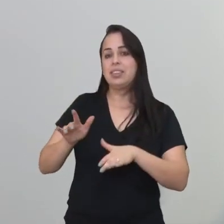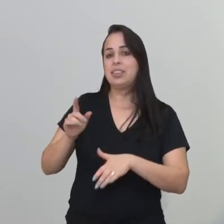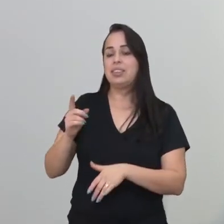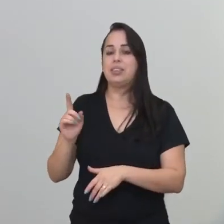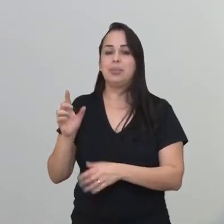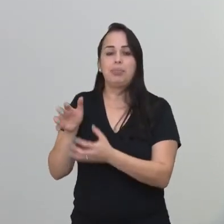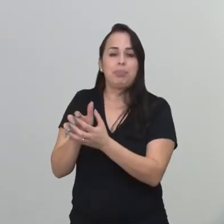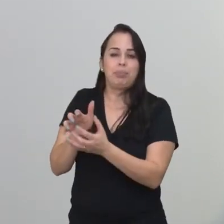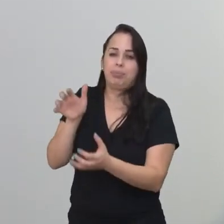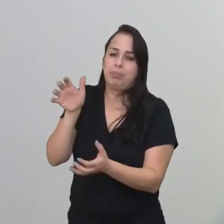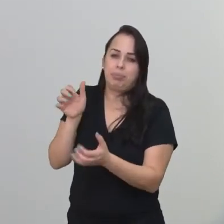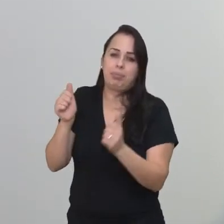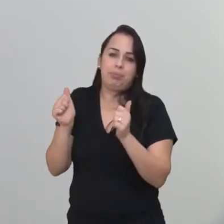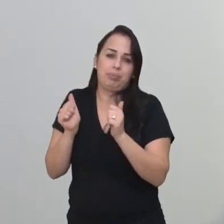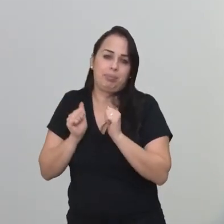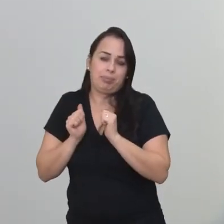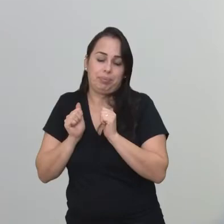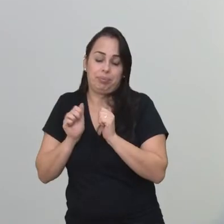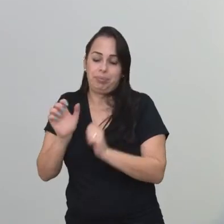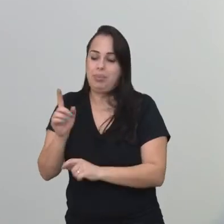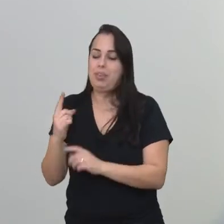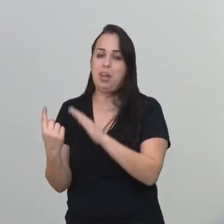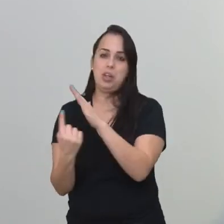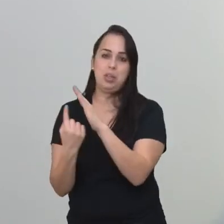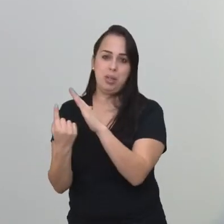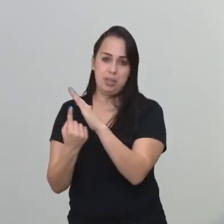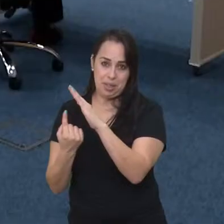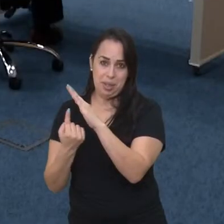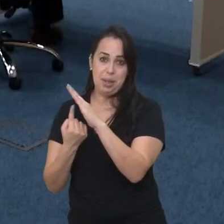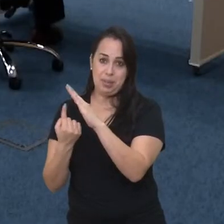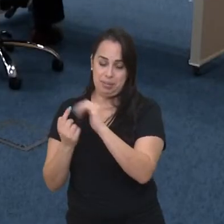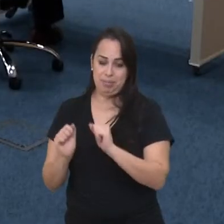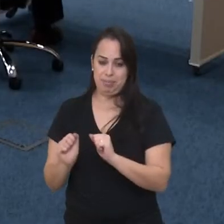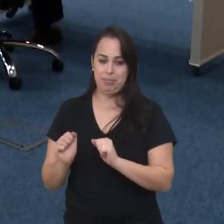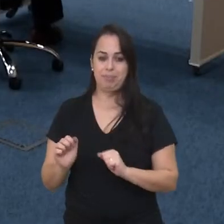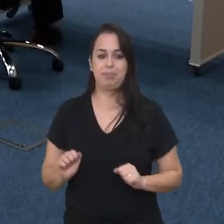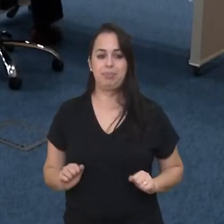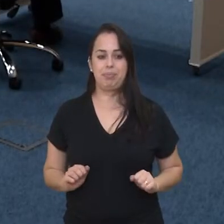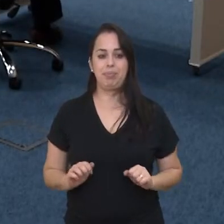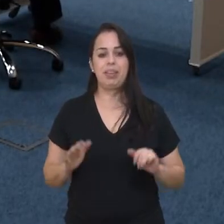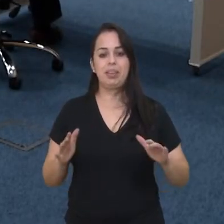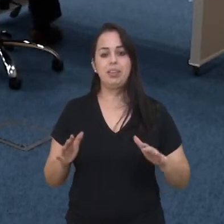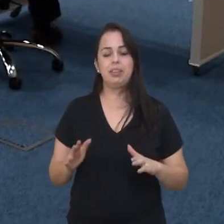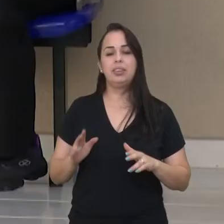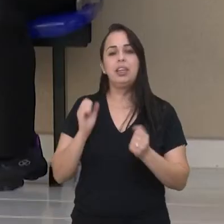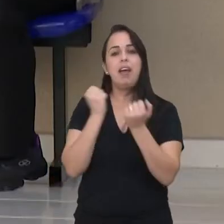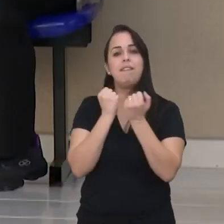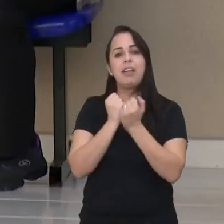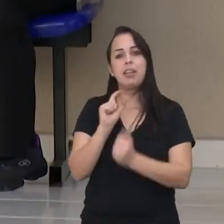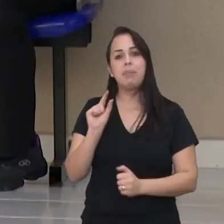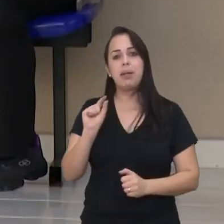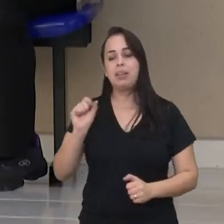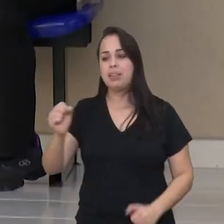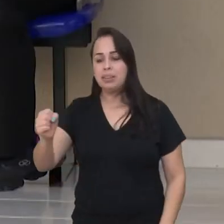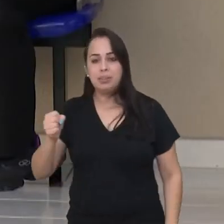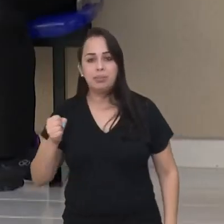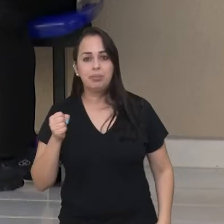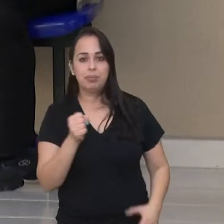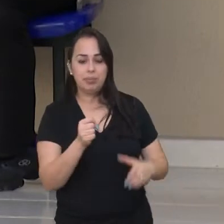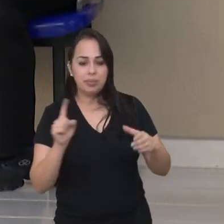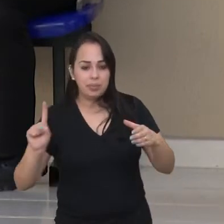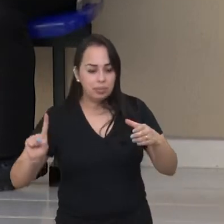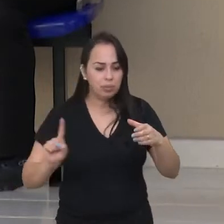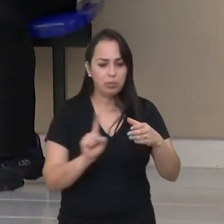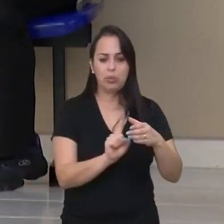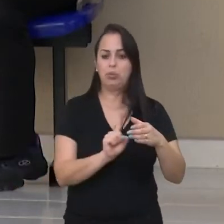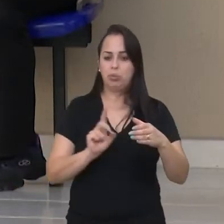que não são ativos e, consequentemente, eles ficam em casa. A Câmara também defende que é preciso incluir cada vez mais os idosos